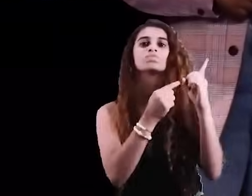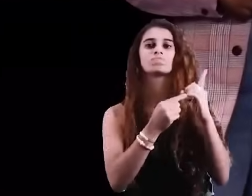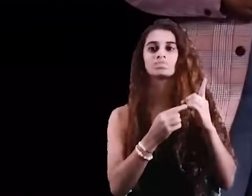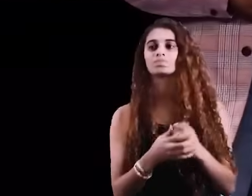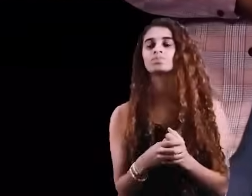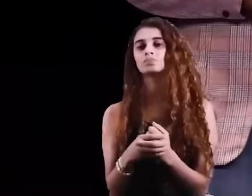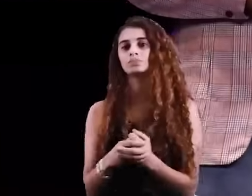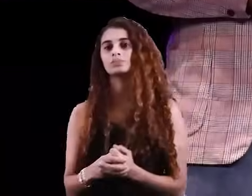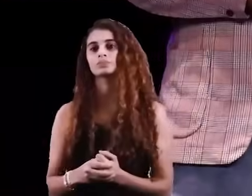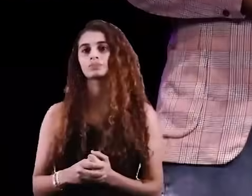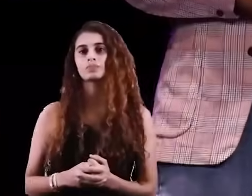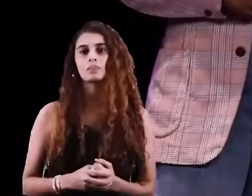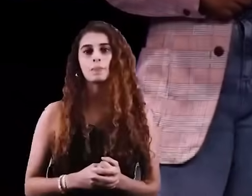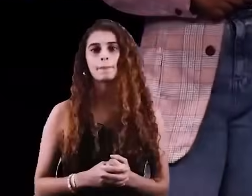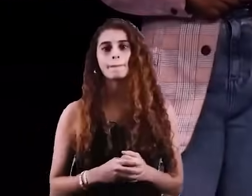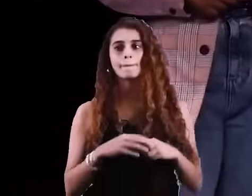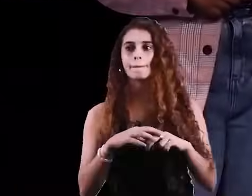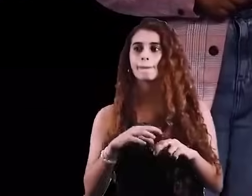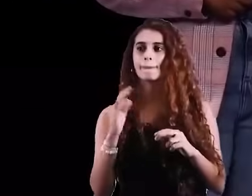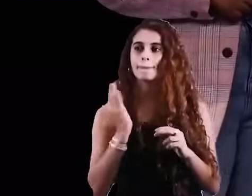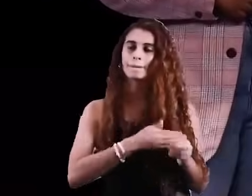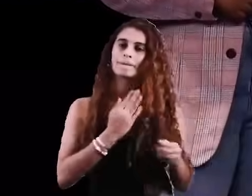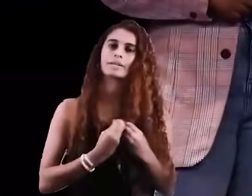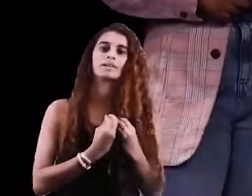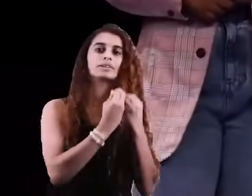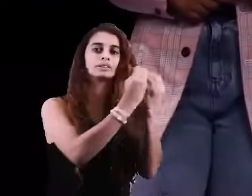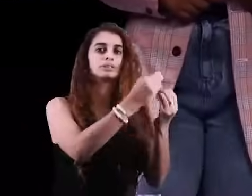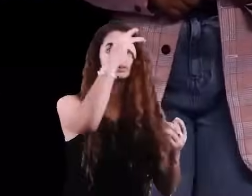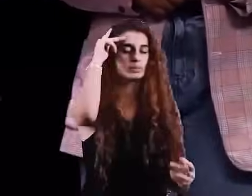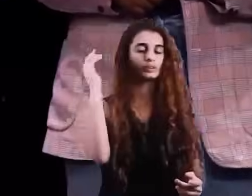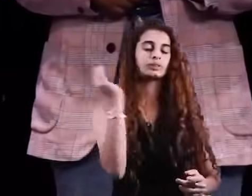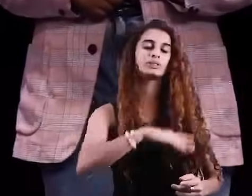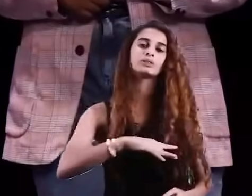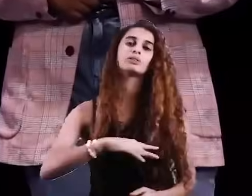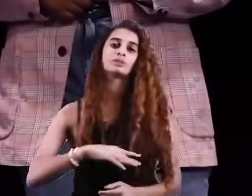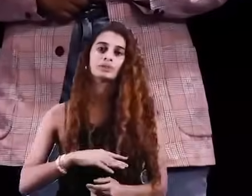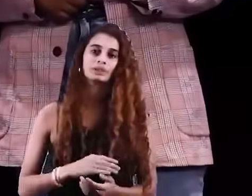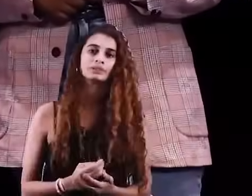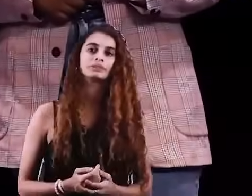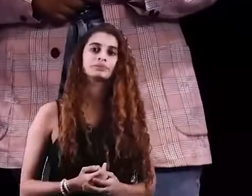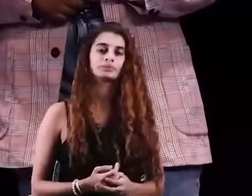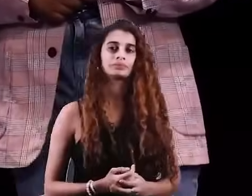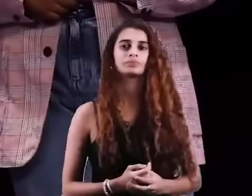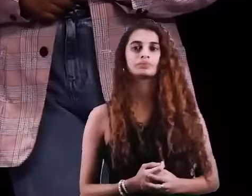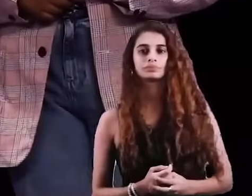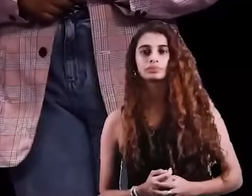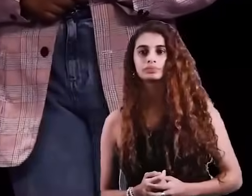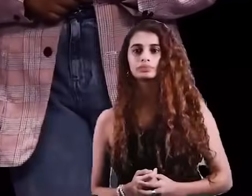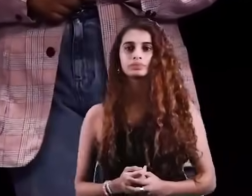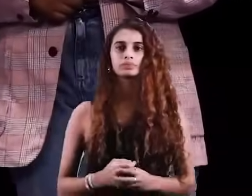Às vezes a gente tá dando o trono do nosso coração pra Nabal. E Deus tá lá no céu olhando assim, dizendo, vai continuar essa vida